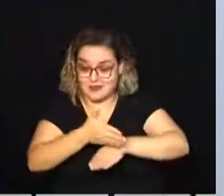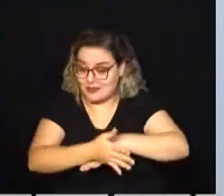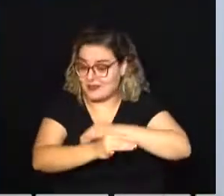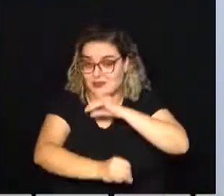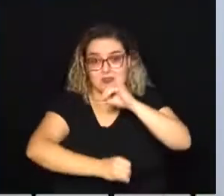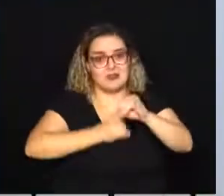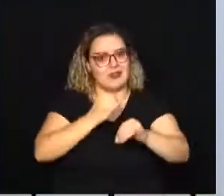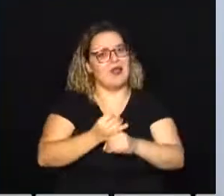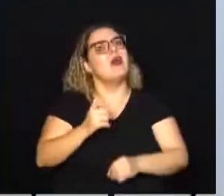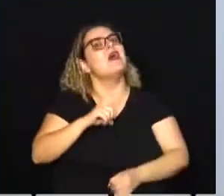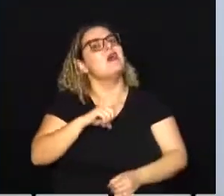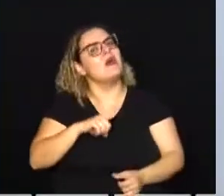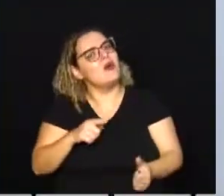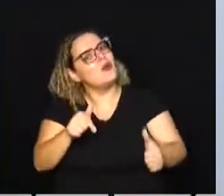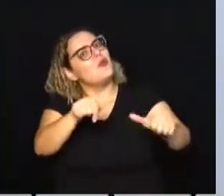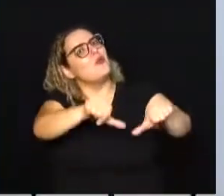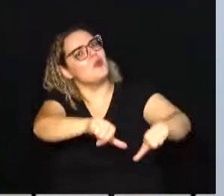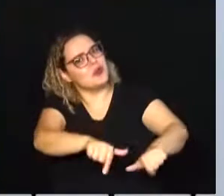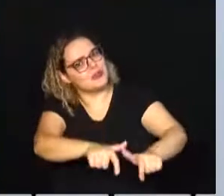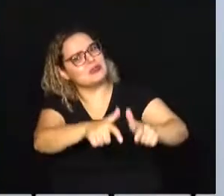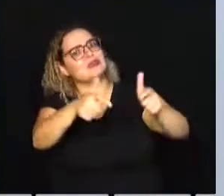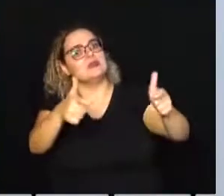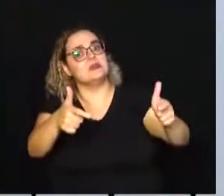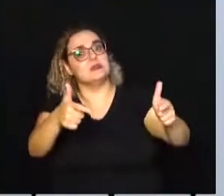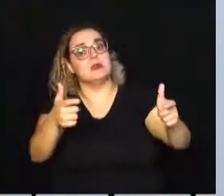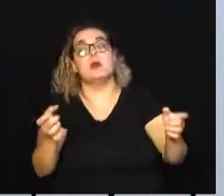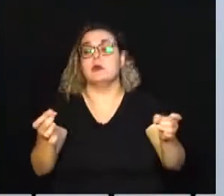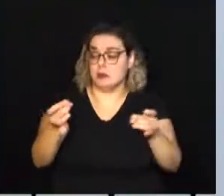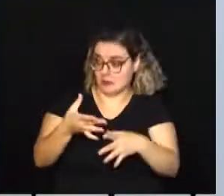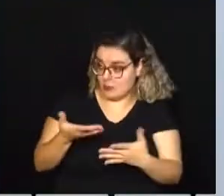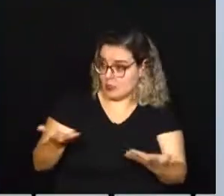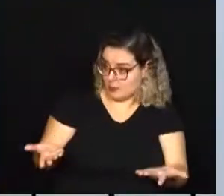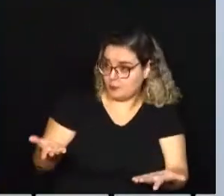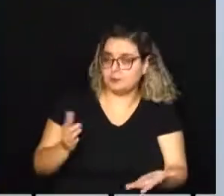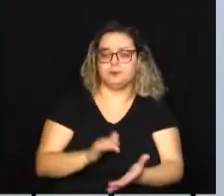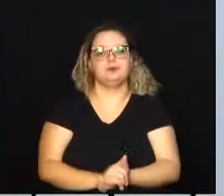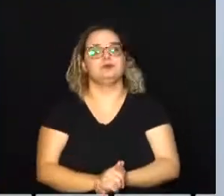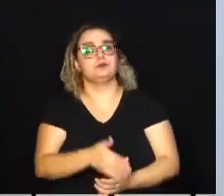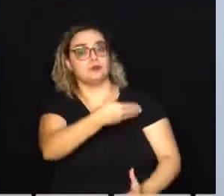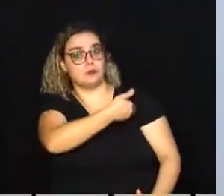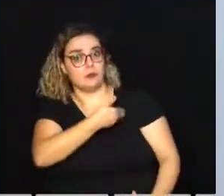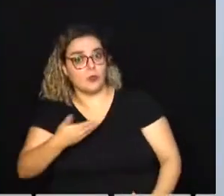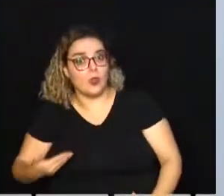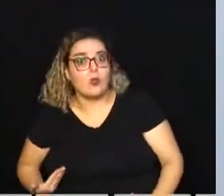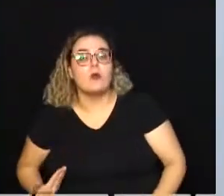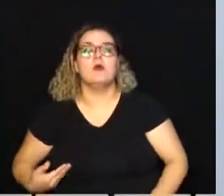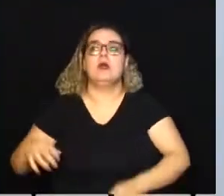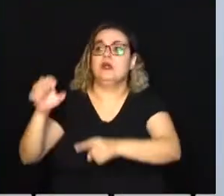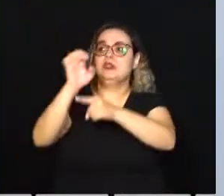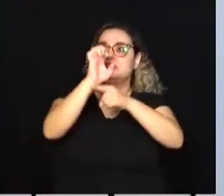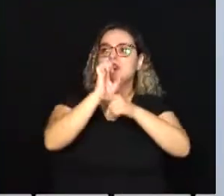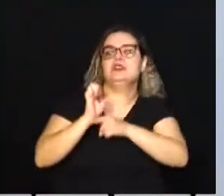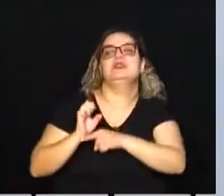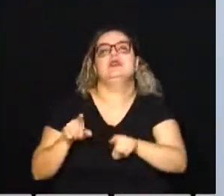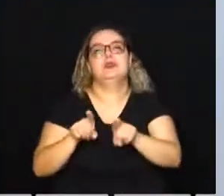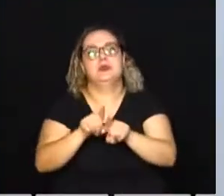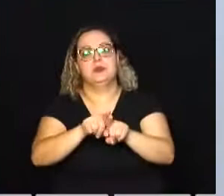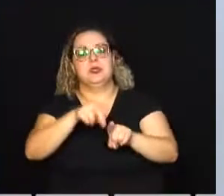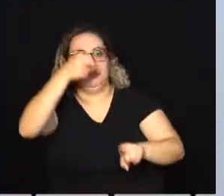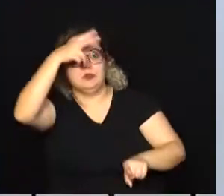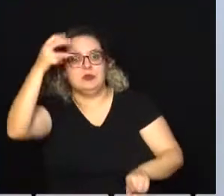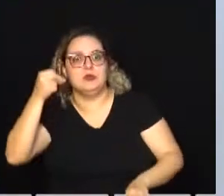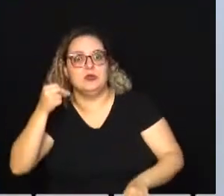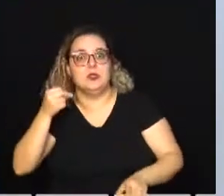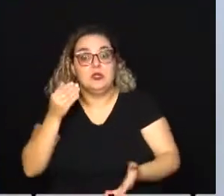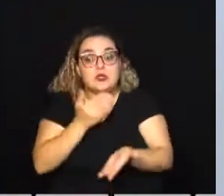causado um prejuízo grande. Aliás, para terminar, Gabriel, eu acho assim que o governo municipal e estadual deveria estar concentrado, sabe em quê? Desde o começo